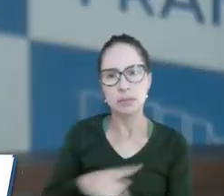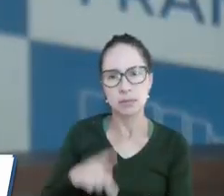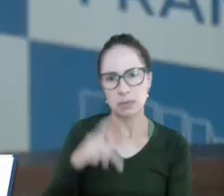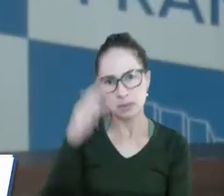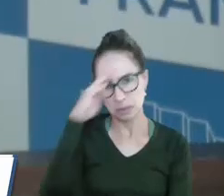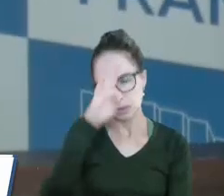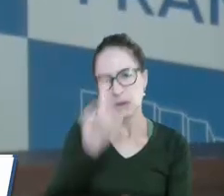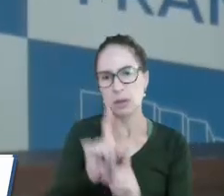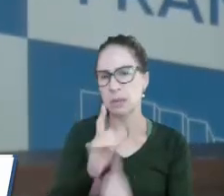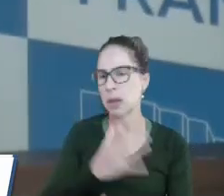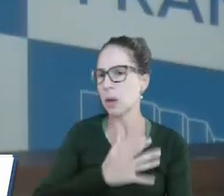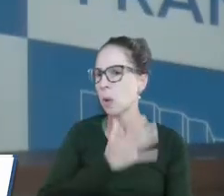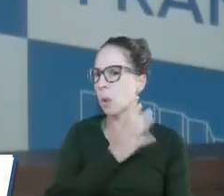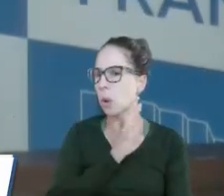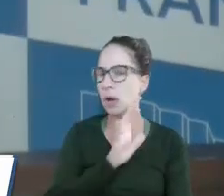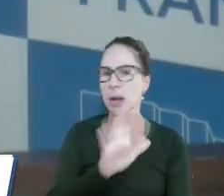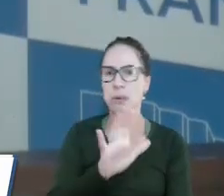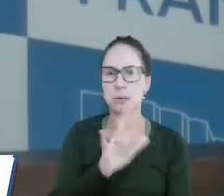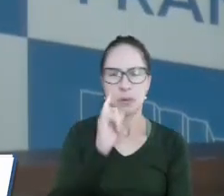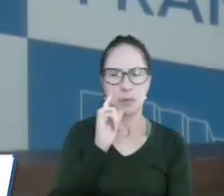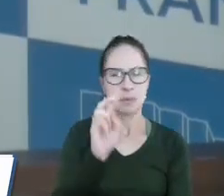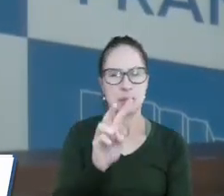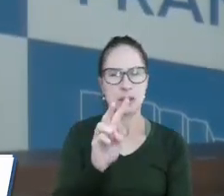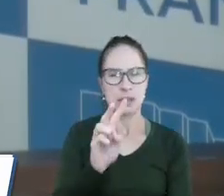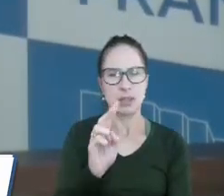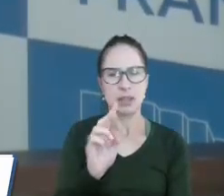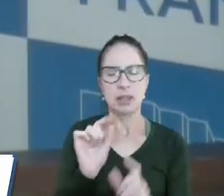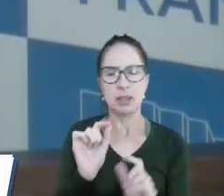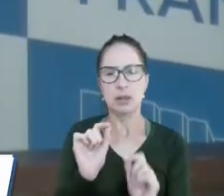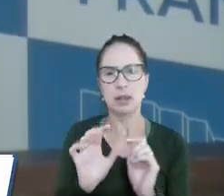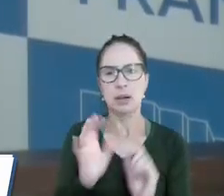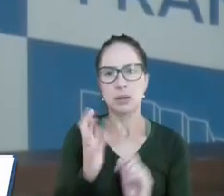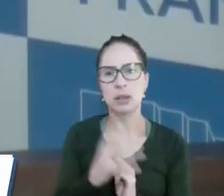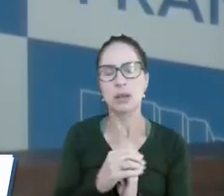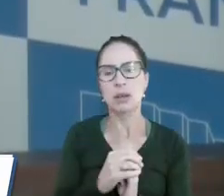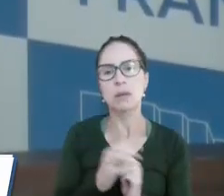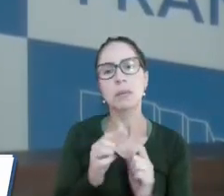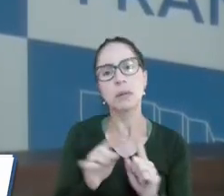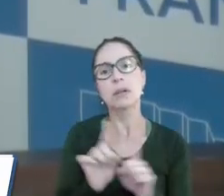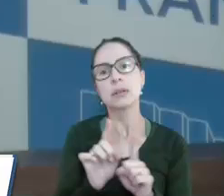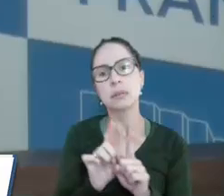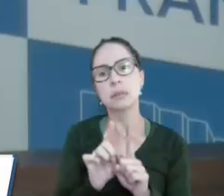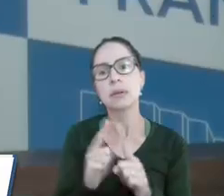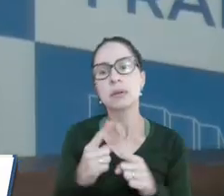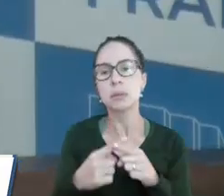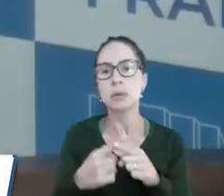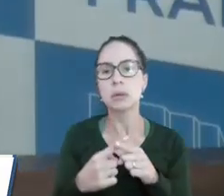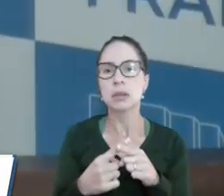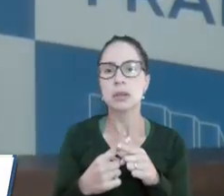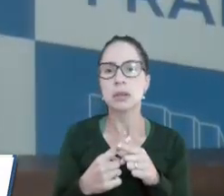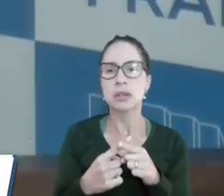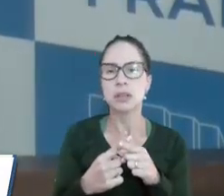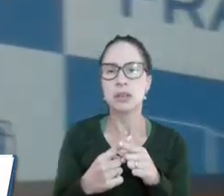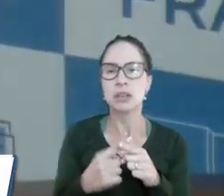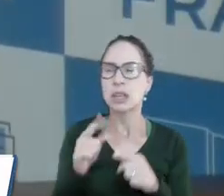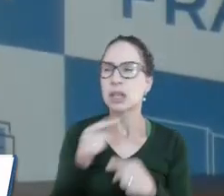repudio aquela cena que ele fez, mas talvez seja até por causa daquele